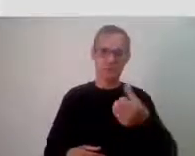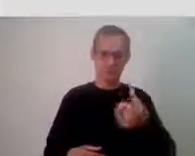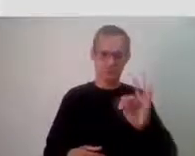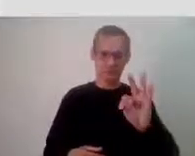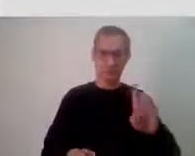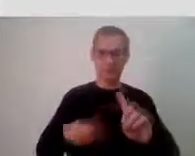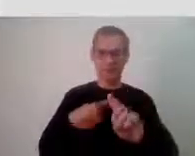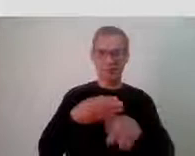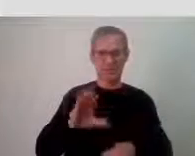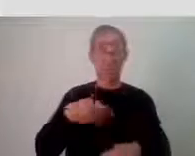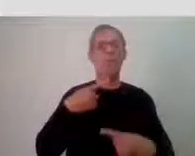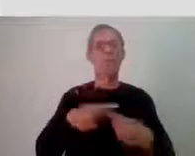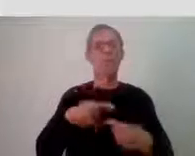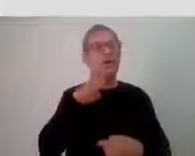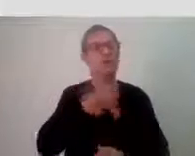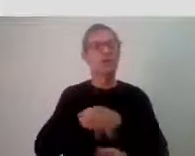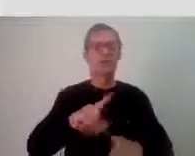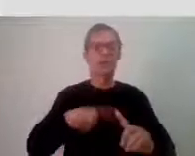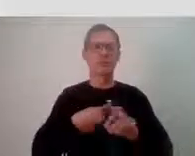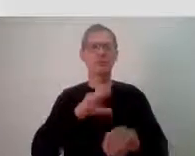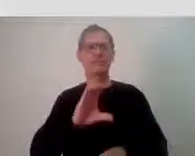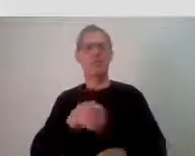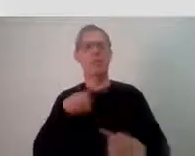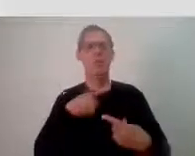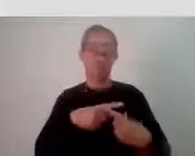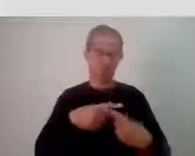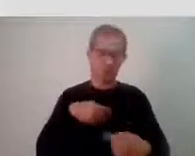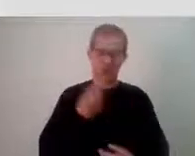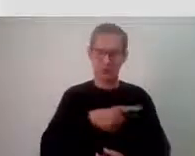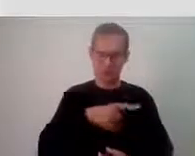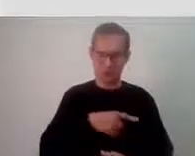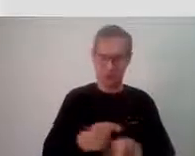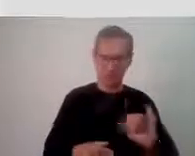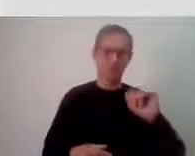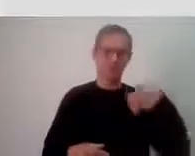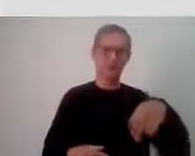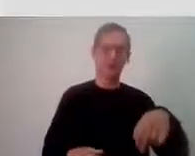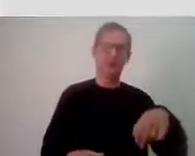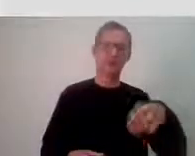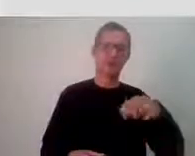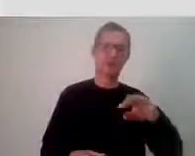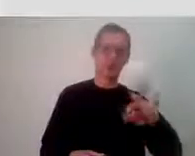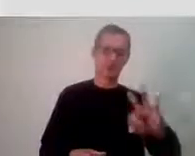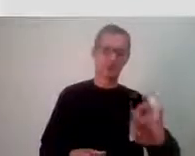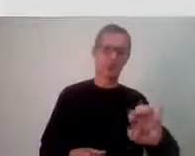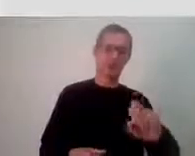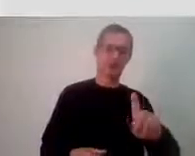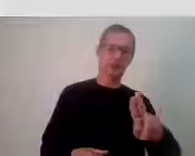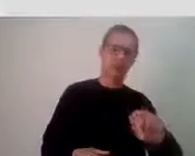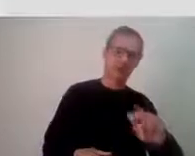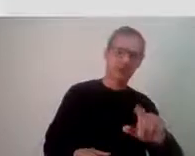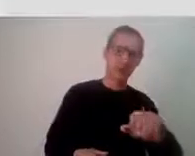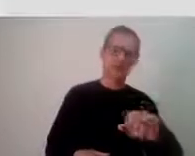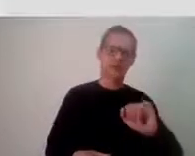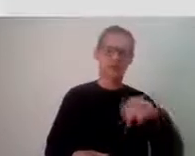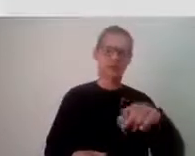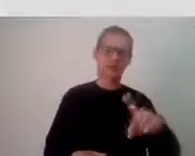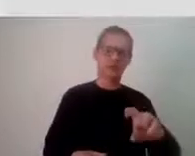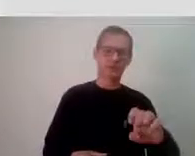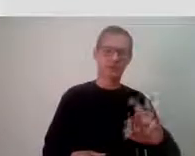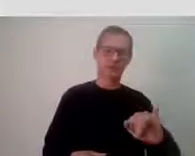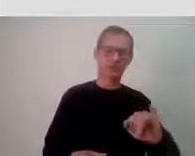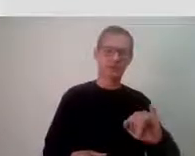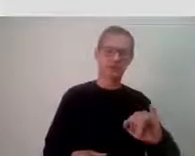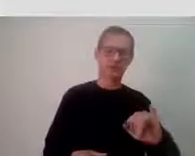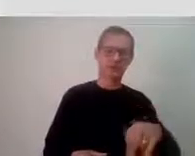Ô, professora, por que esse mais c tá aí, professora? Porque a gente tem uma integral indefinida. Ah, tudo bem, professora.